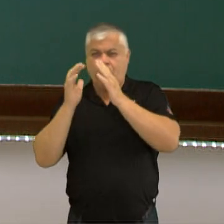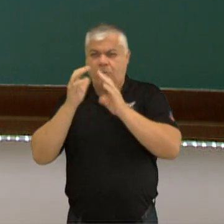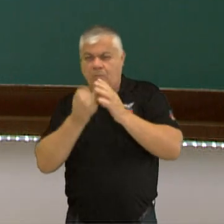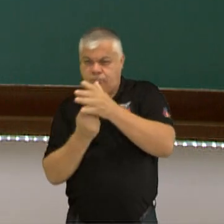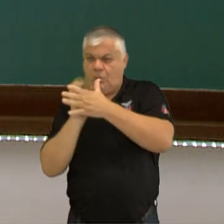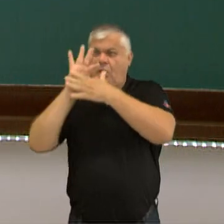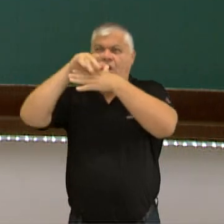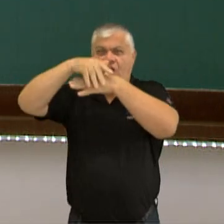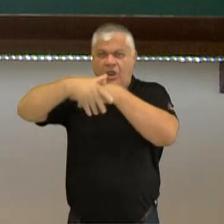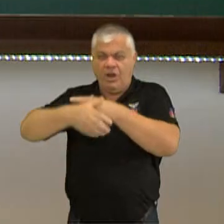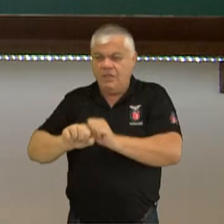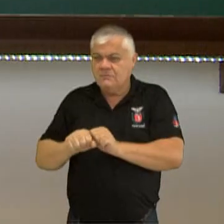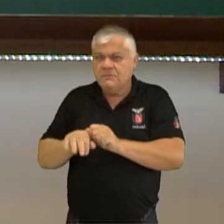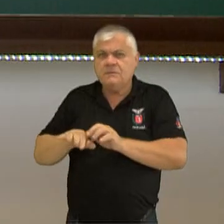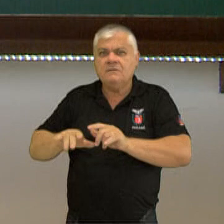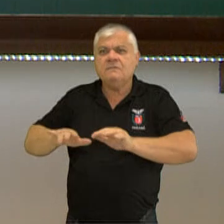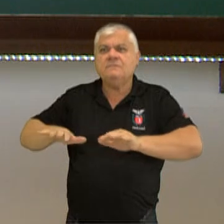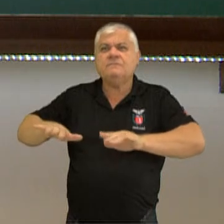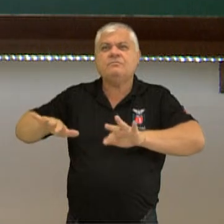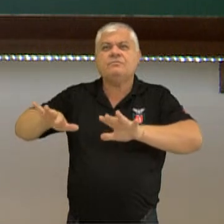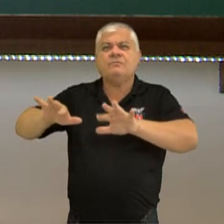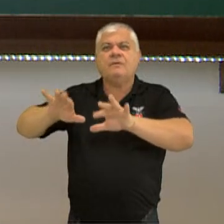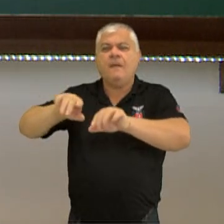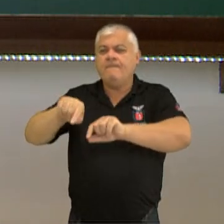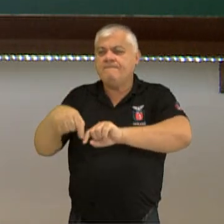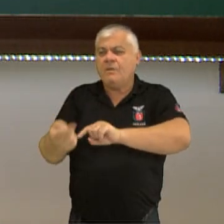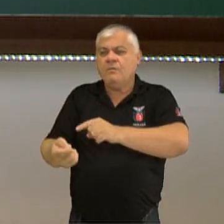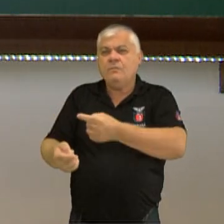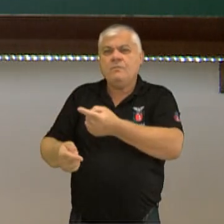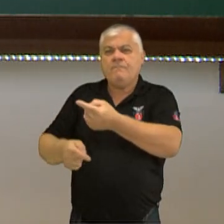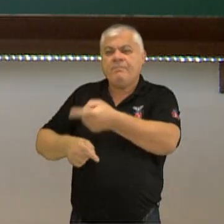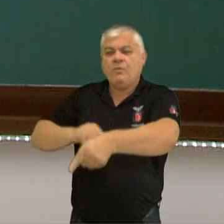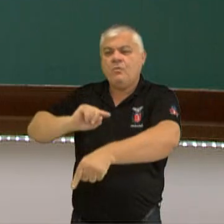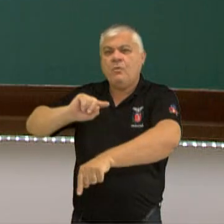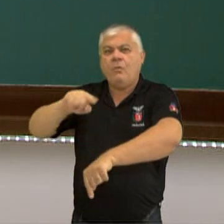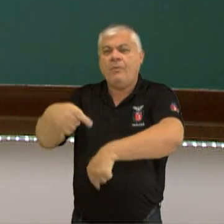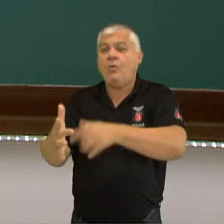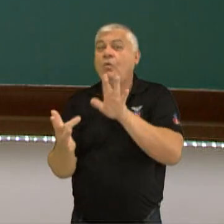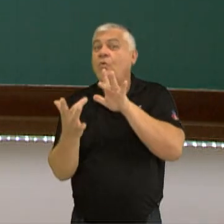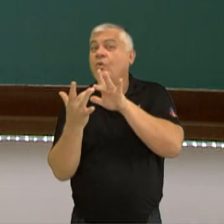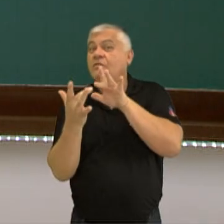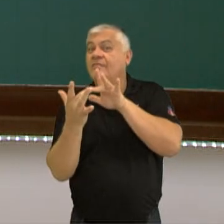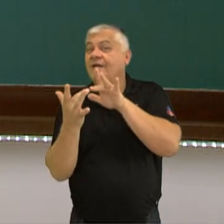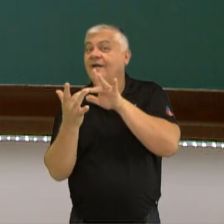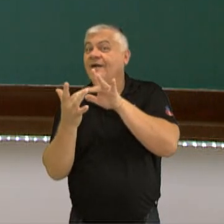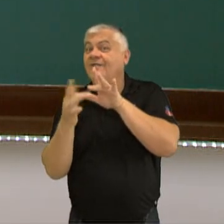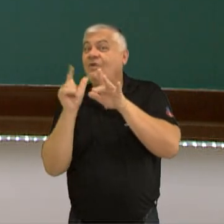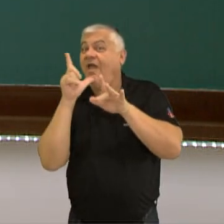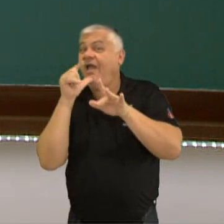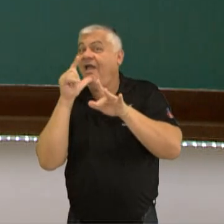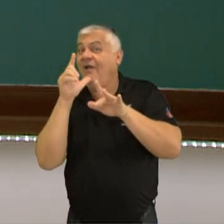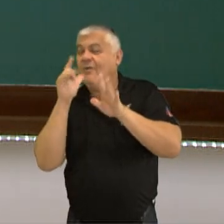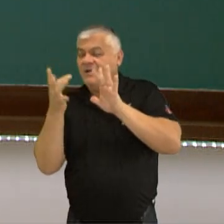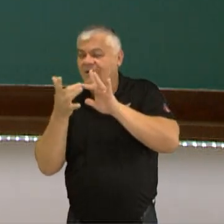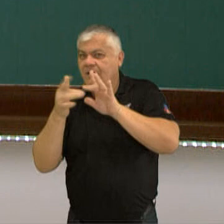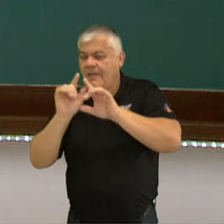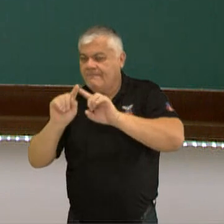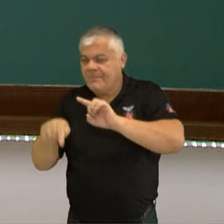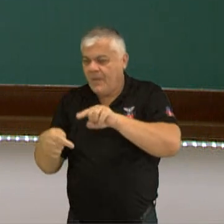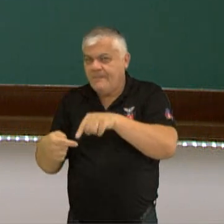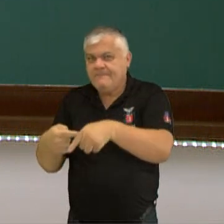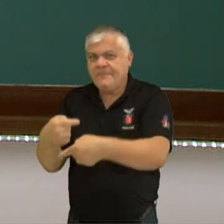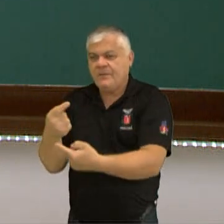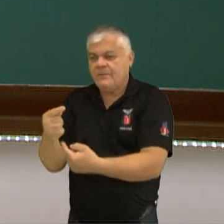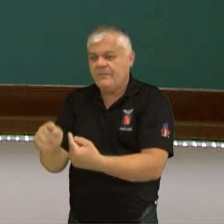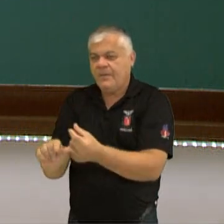certos elementos. E essas substâncias, entrando em contato lá nesse oceano primitivo, com o passar